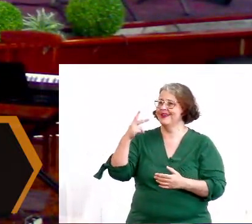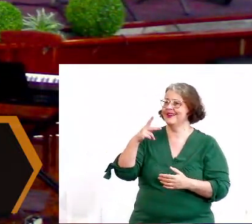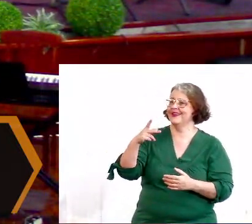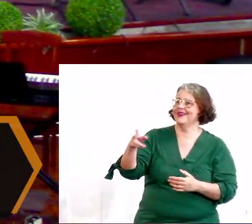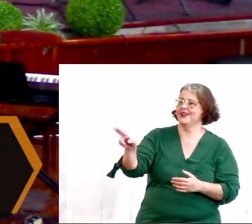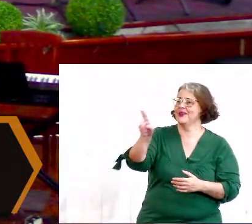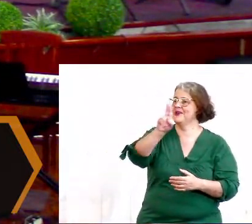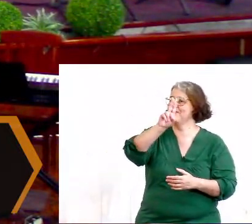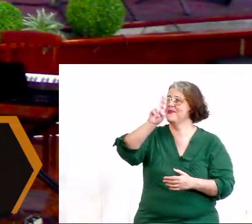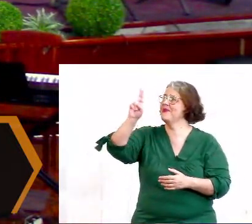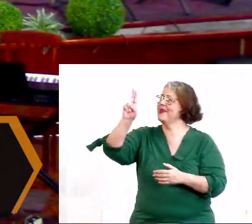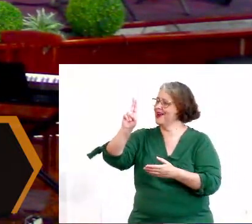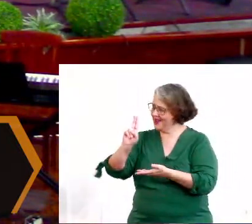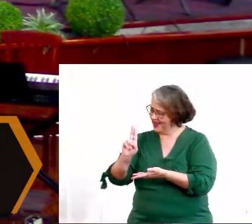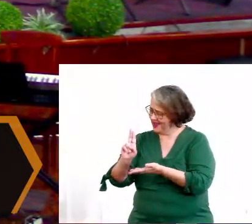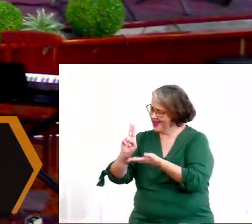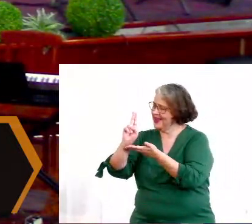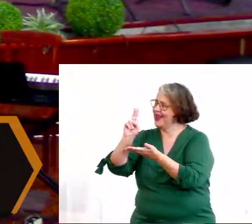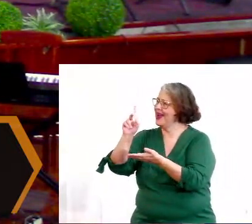fortalecer,